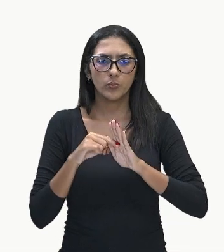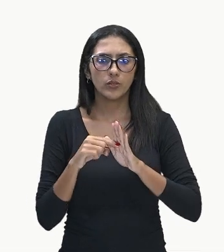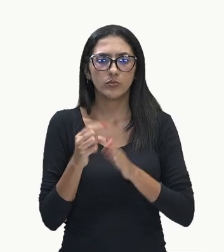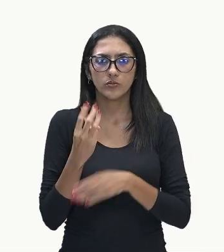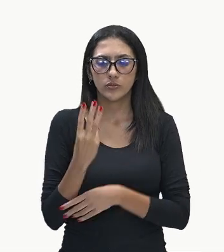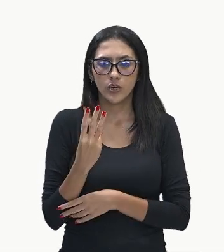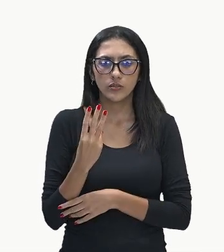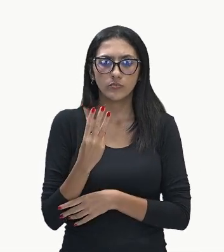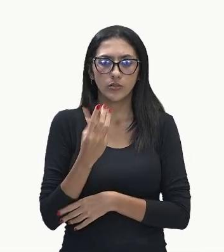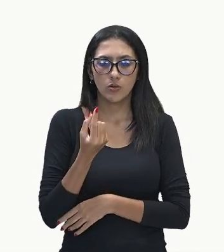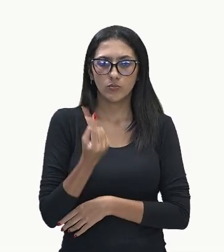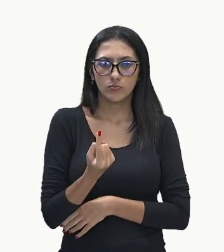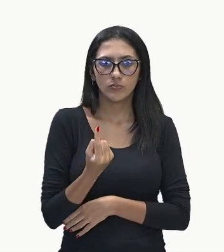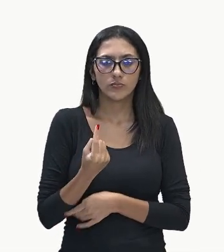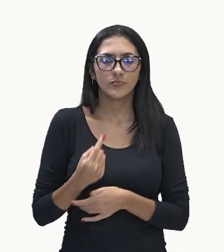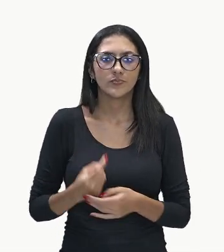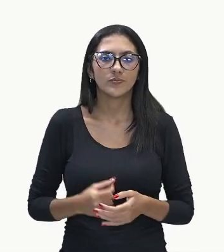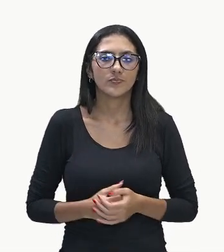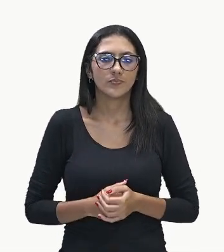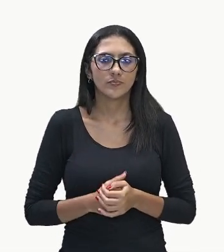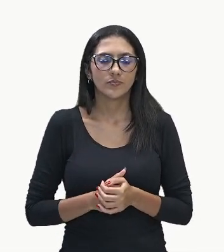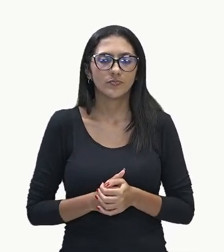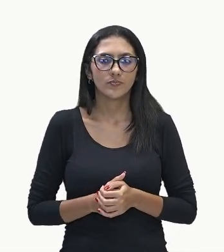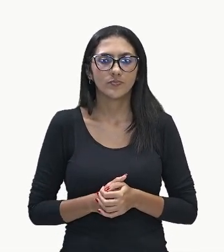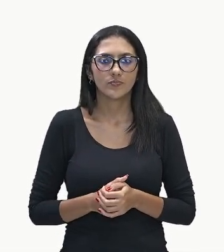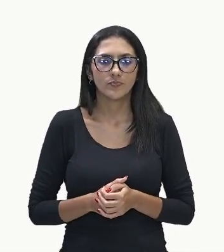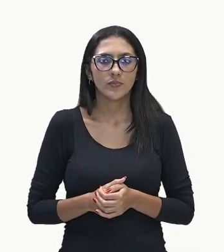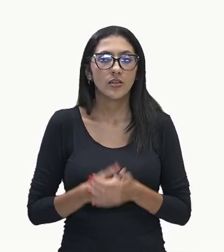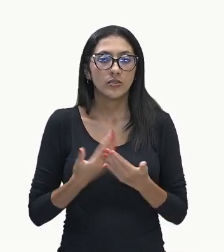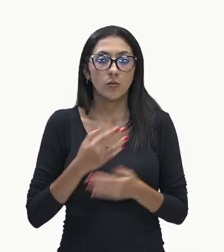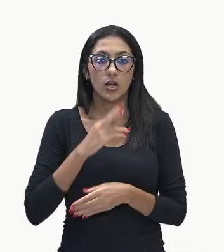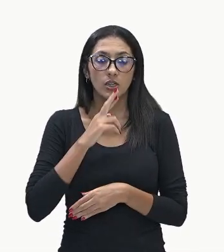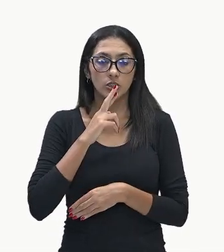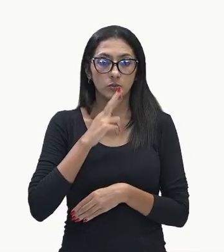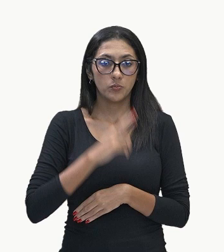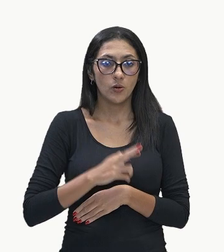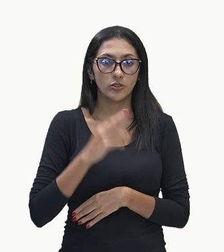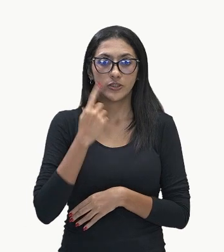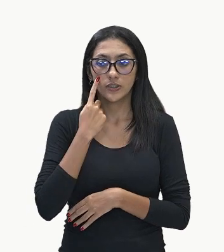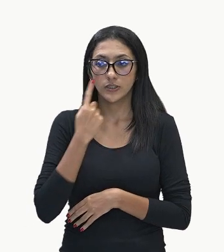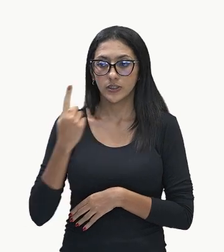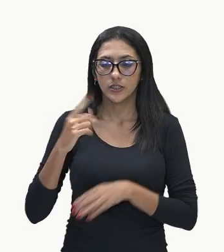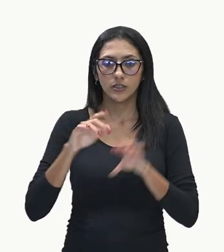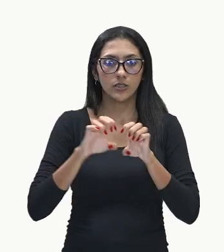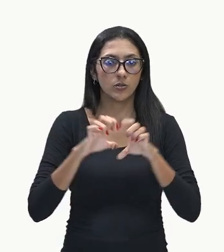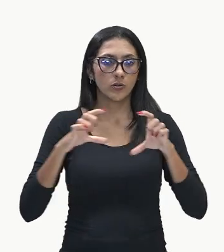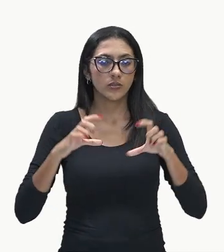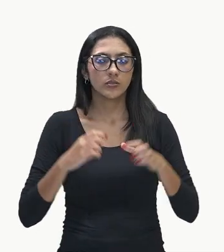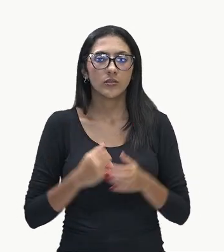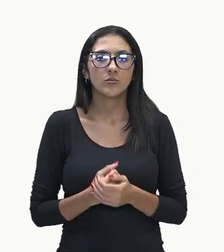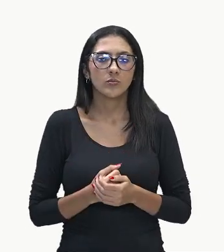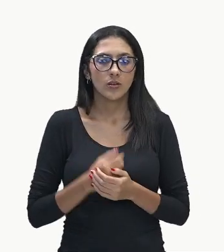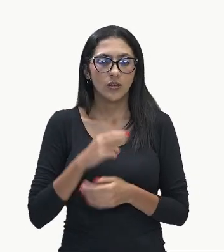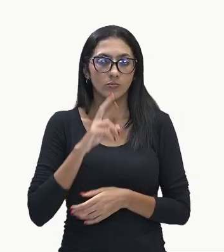1. Então, a solução desta equação é 1.